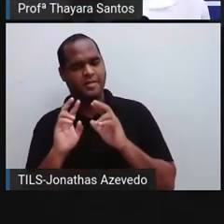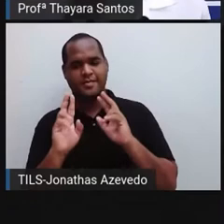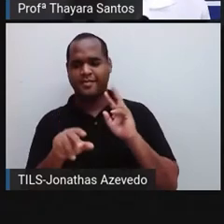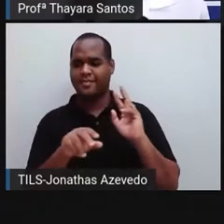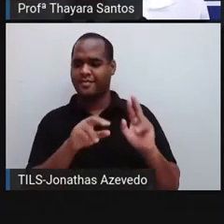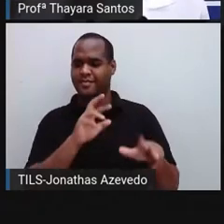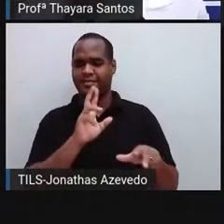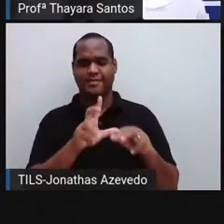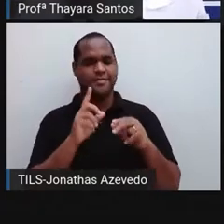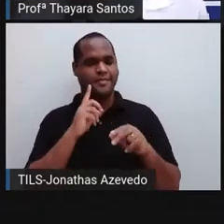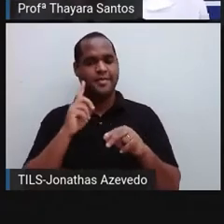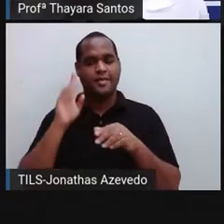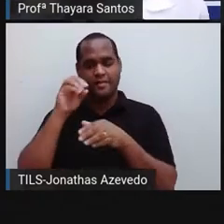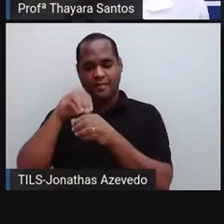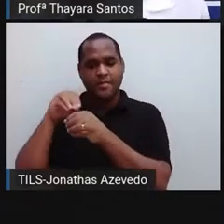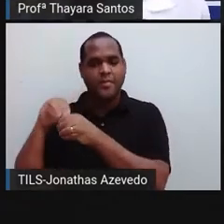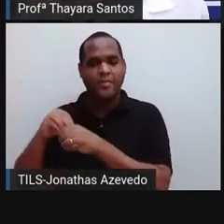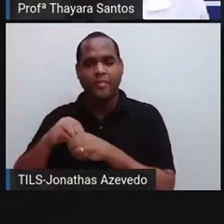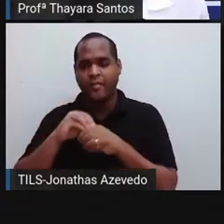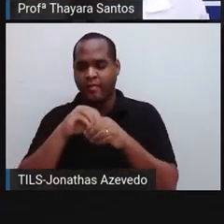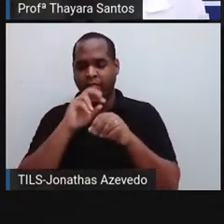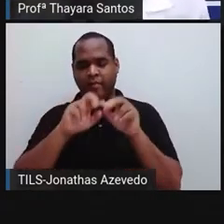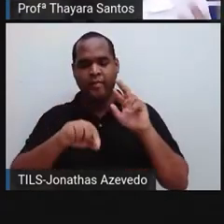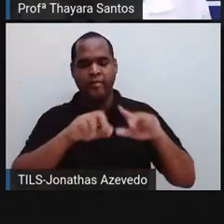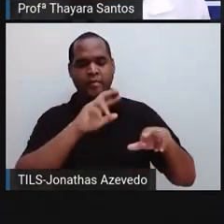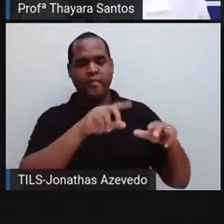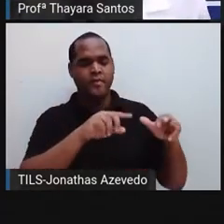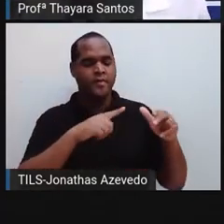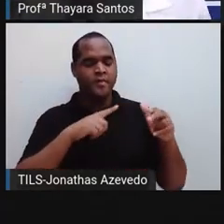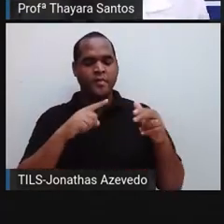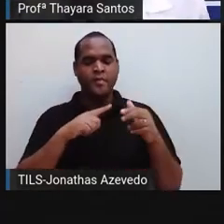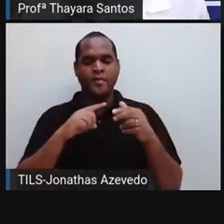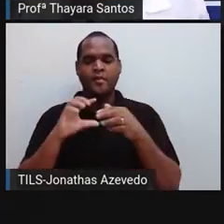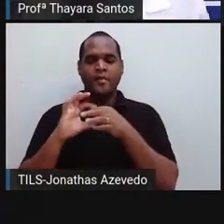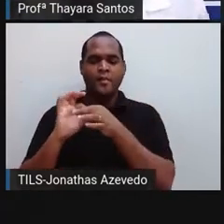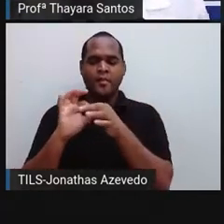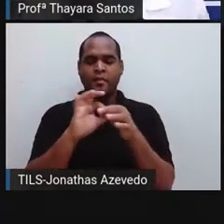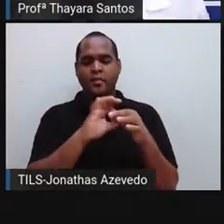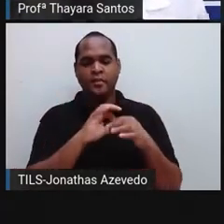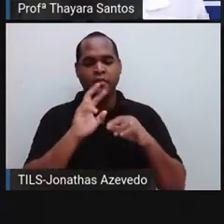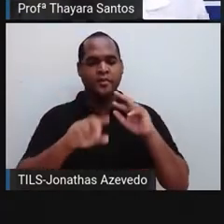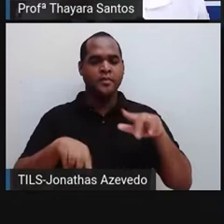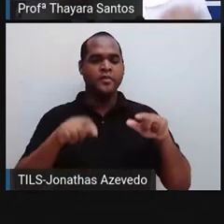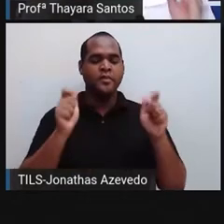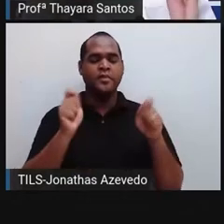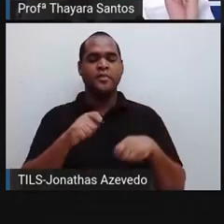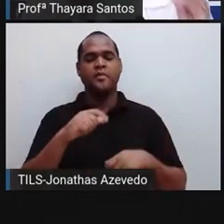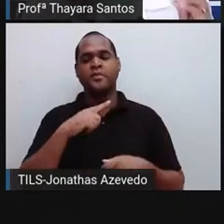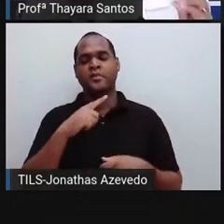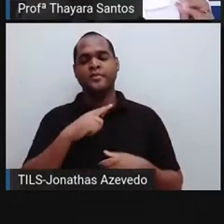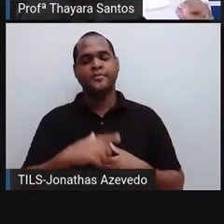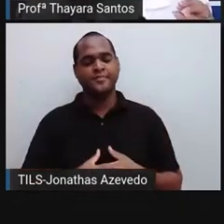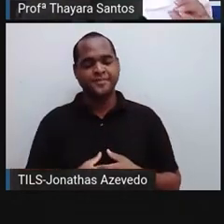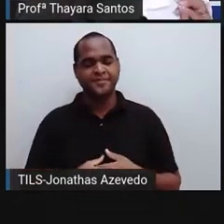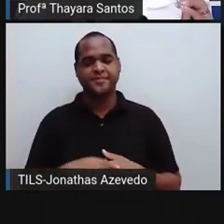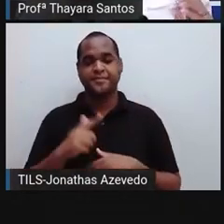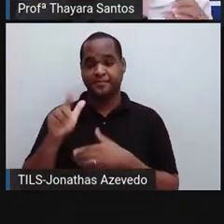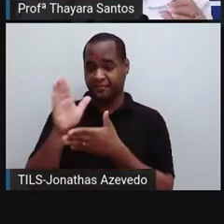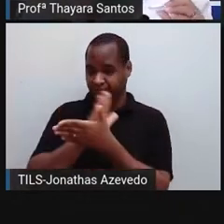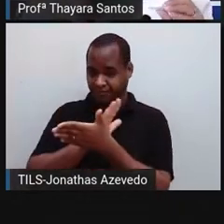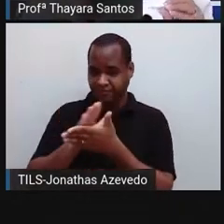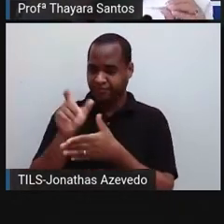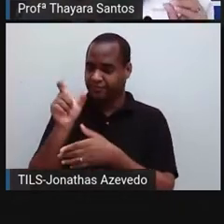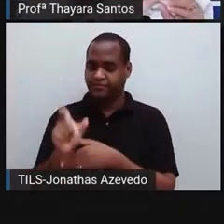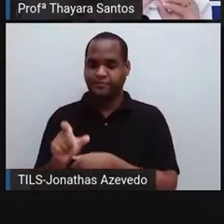várias cadeias ali dentro dela. Então, várias são as combinações possíveis dentro dessa teia alimentar. E um mesmo organismo, ele pode